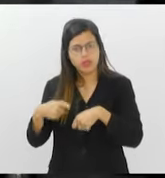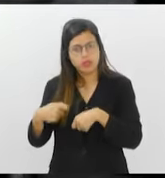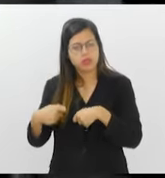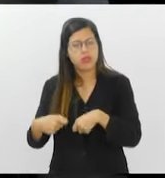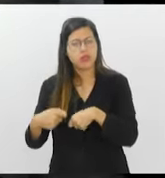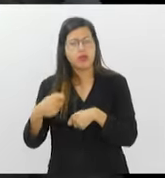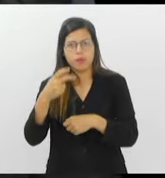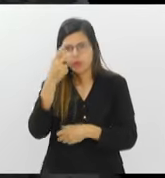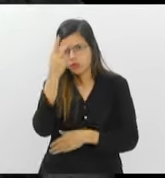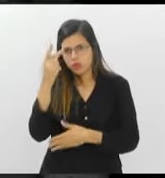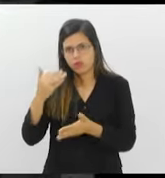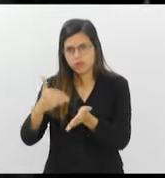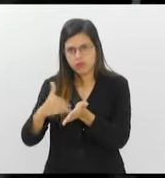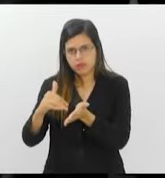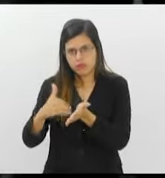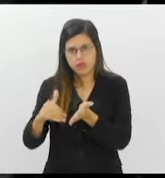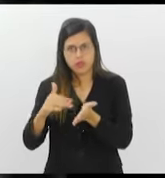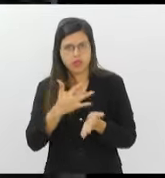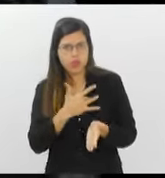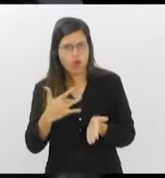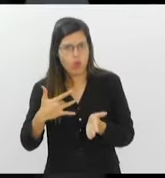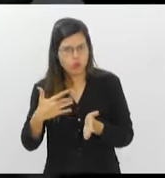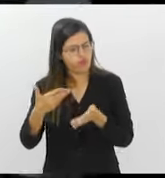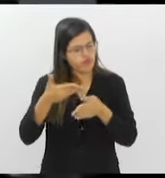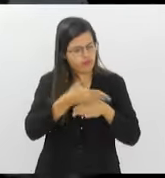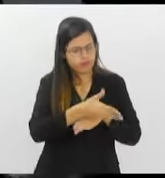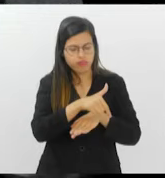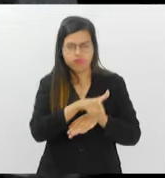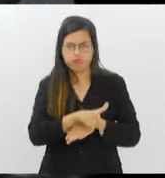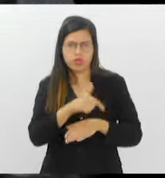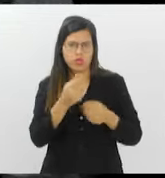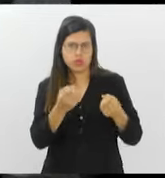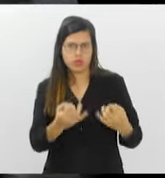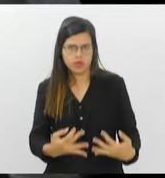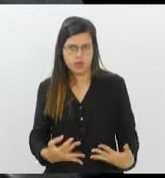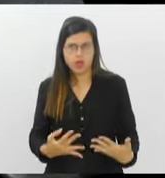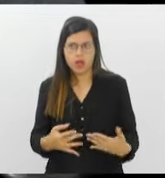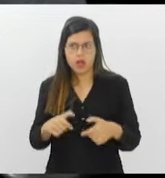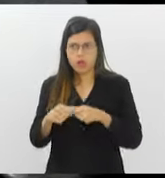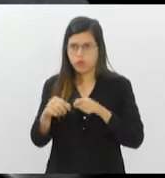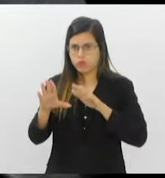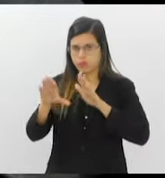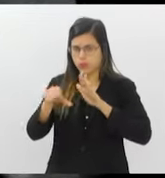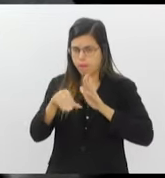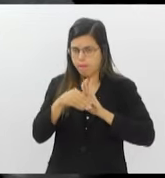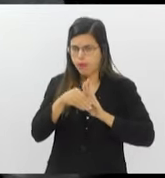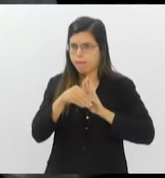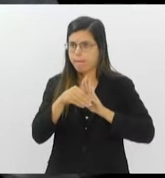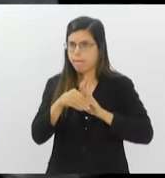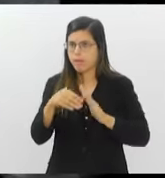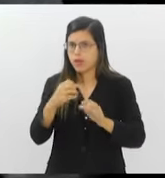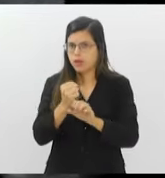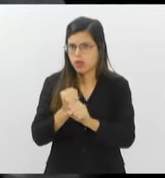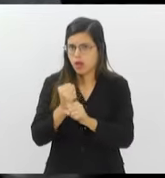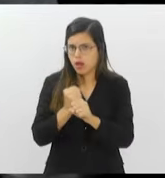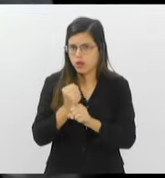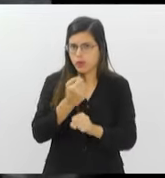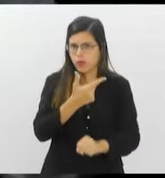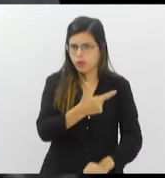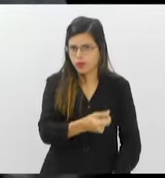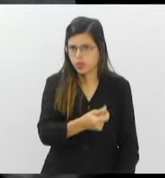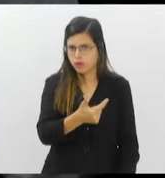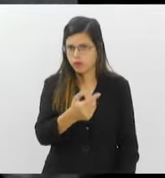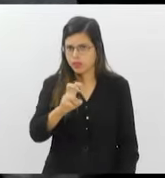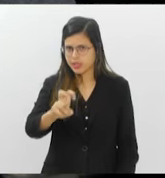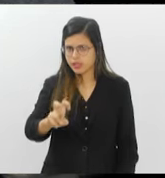Secretaria de Saúde aqui para colocar isso. Eu fiz uma emenda que traz para 2025, mas